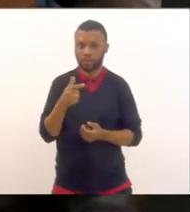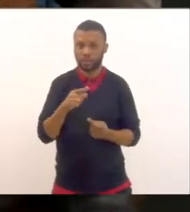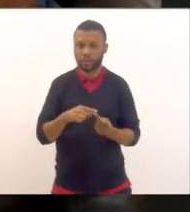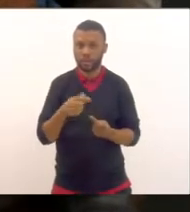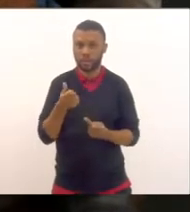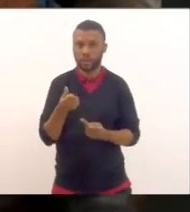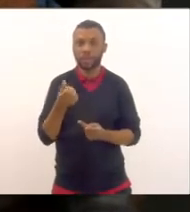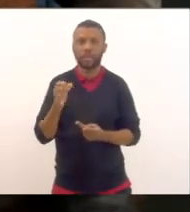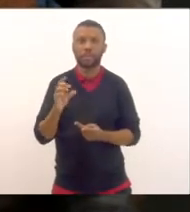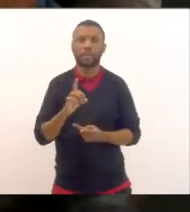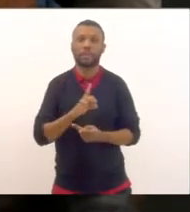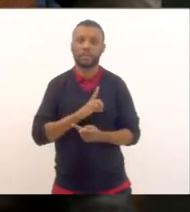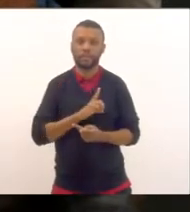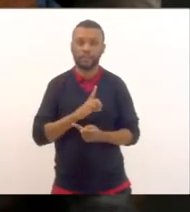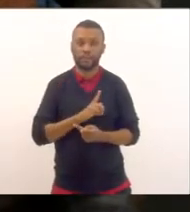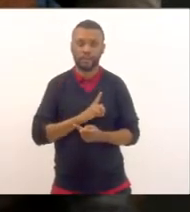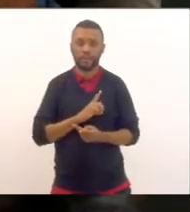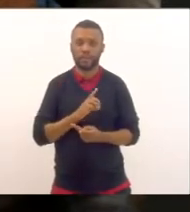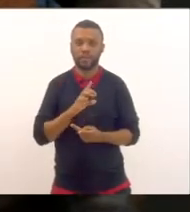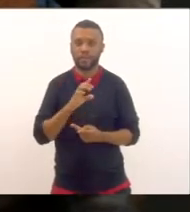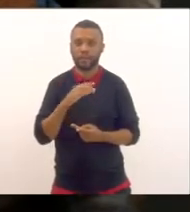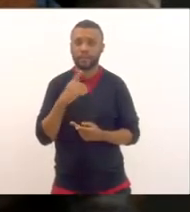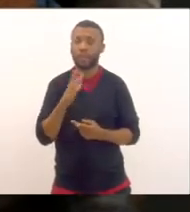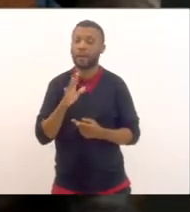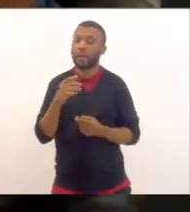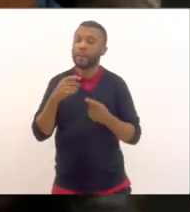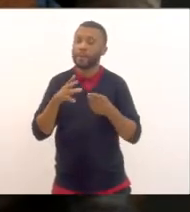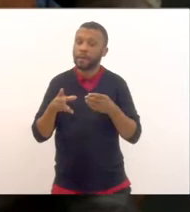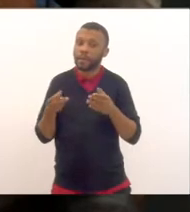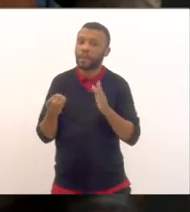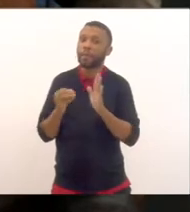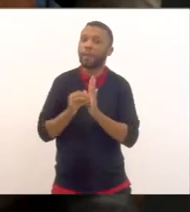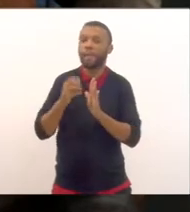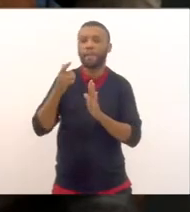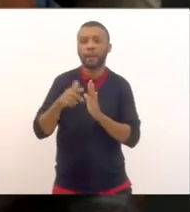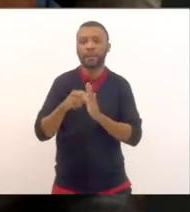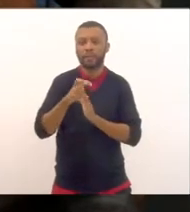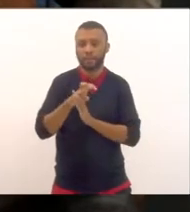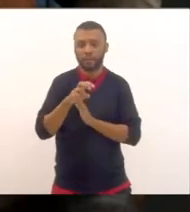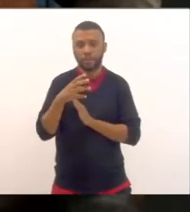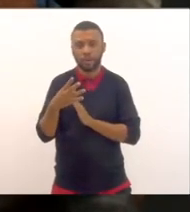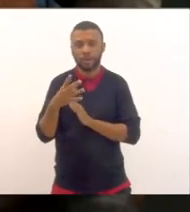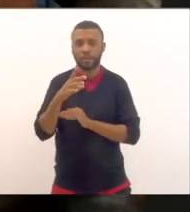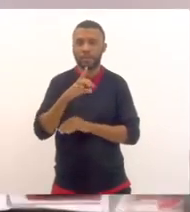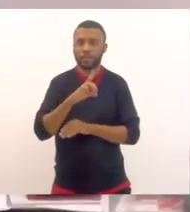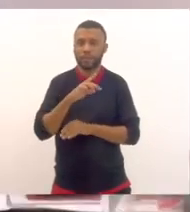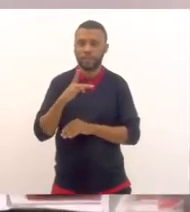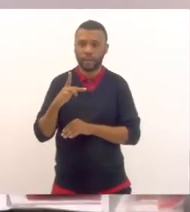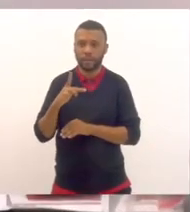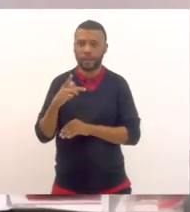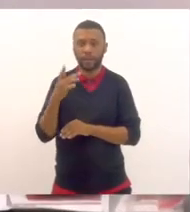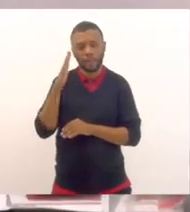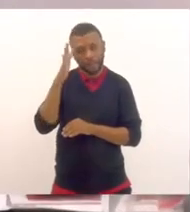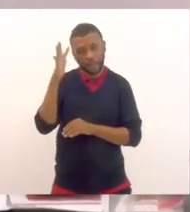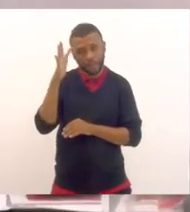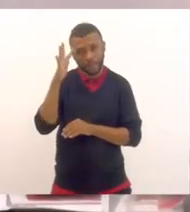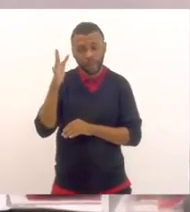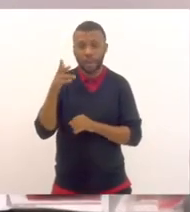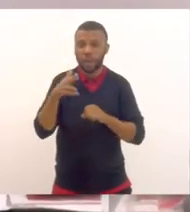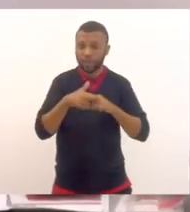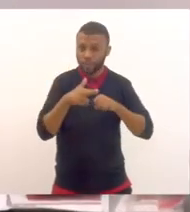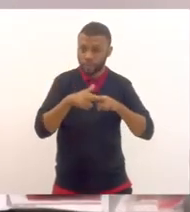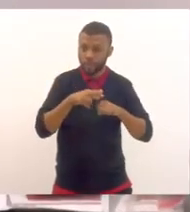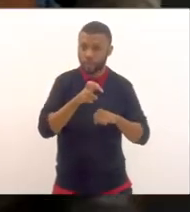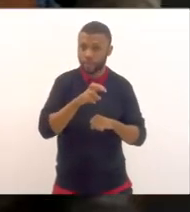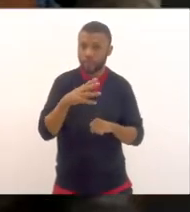licenciados de pia havendo necessidade de inclusão de mais a 54 eu acho que não tem problema PC Justamente na 50 com aquele Belford